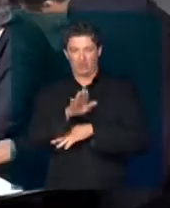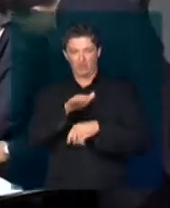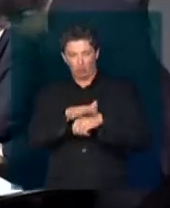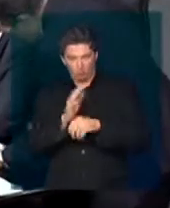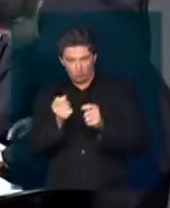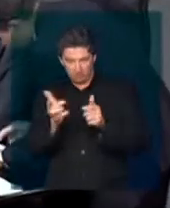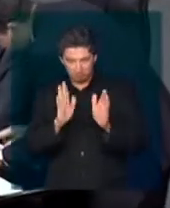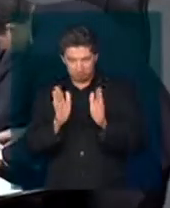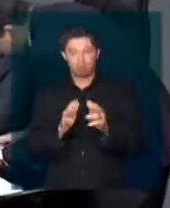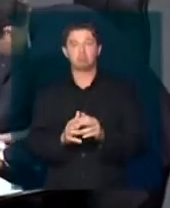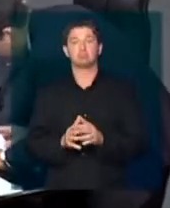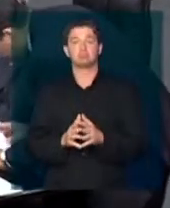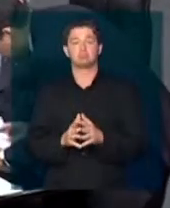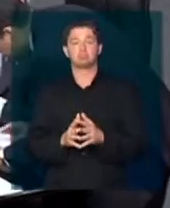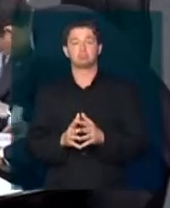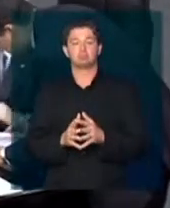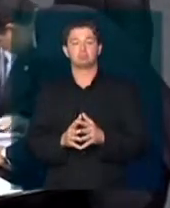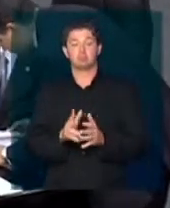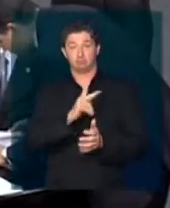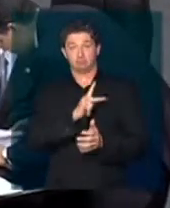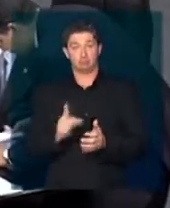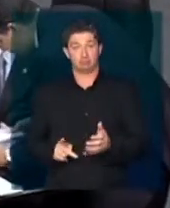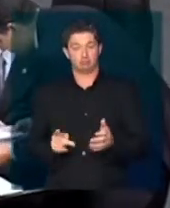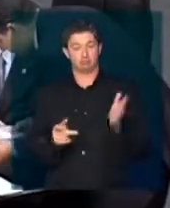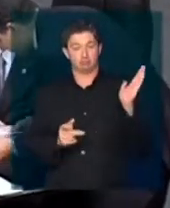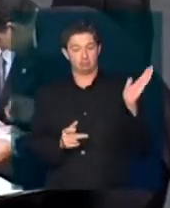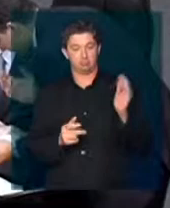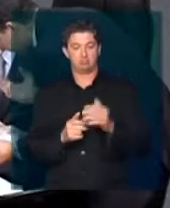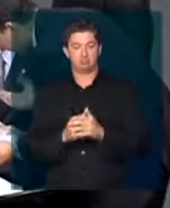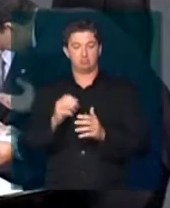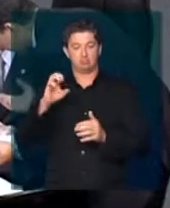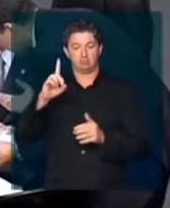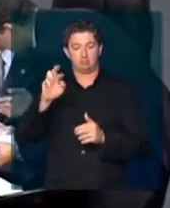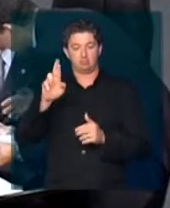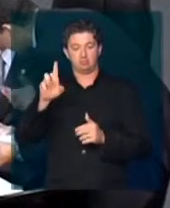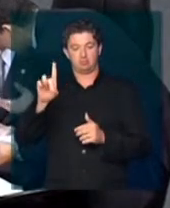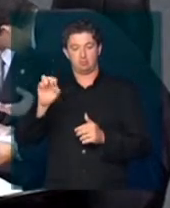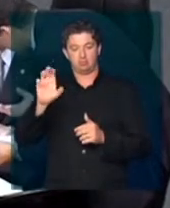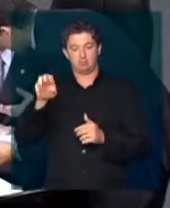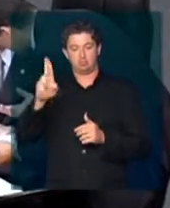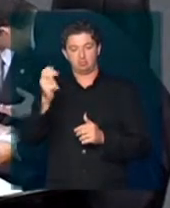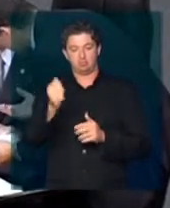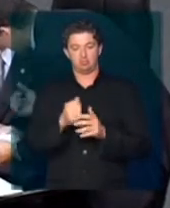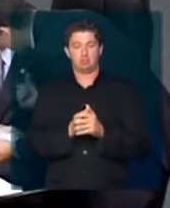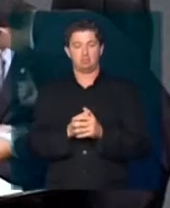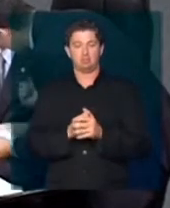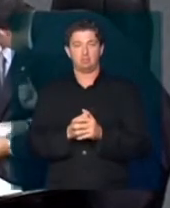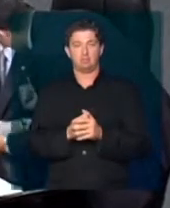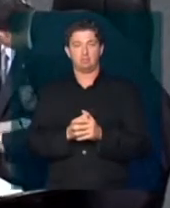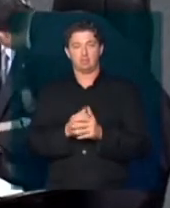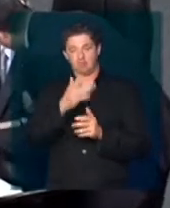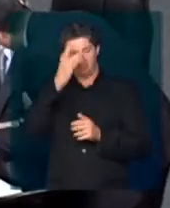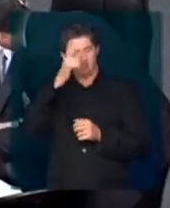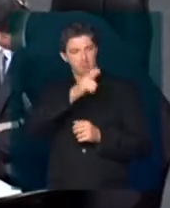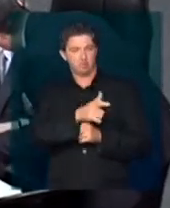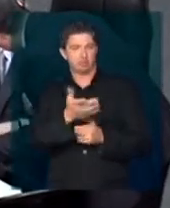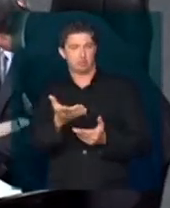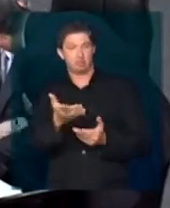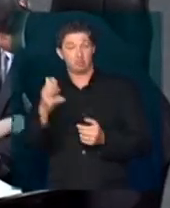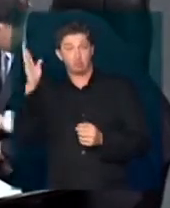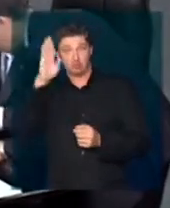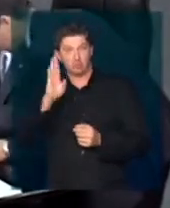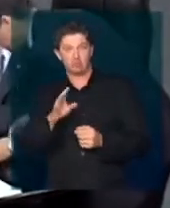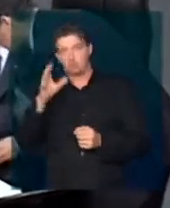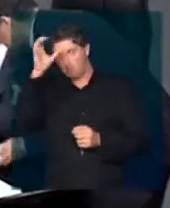Boa tarde, noite, ao nosso presidente da mesa, Eduardo Cunha, essa figura que o Brasil